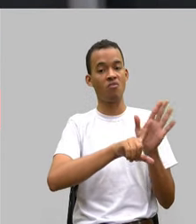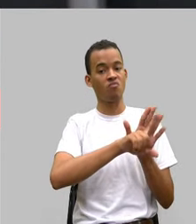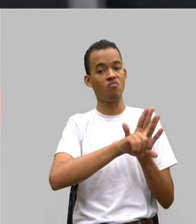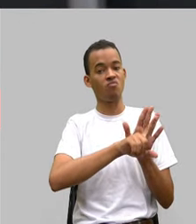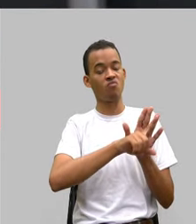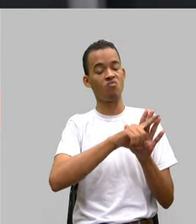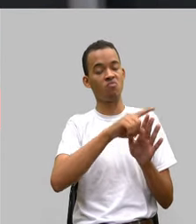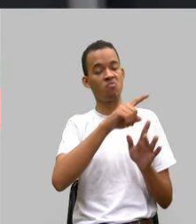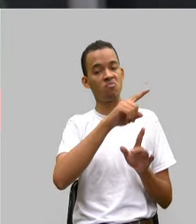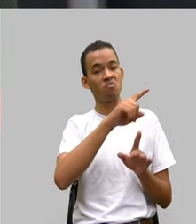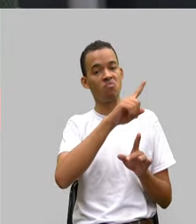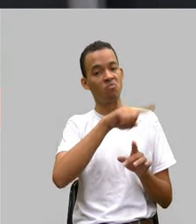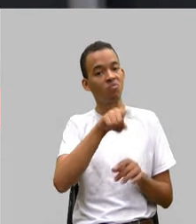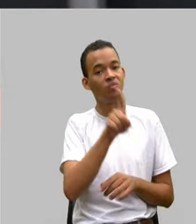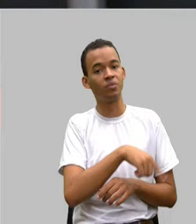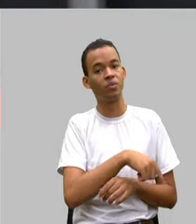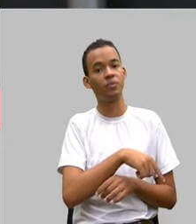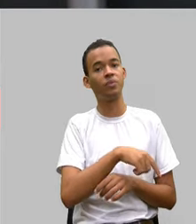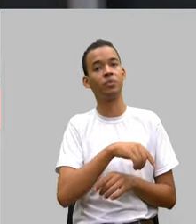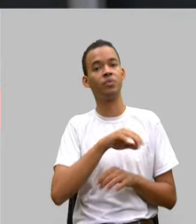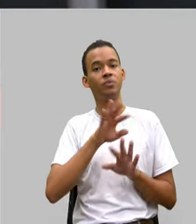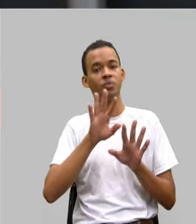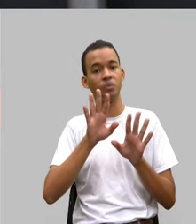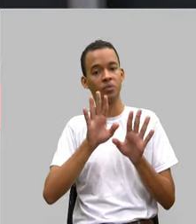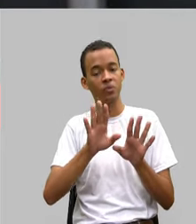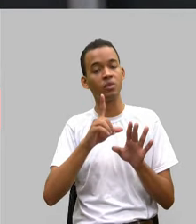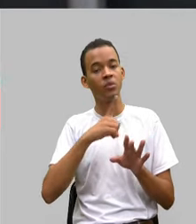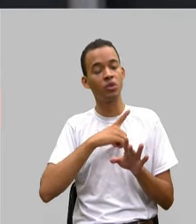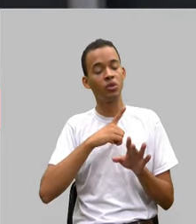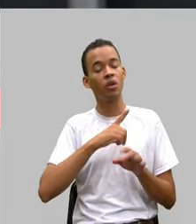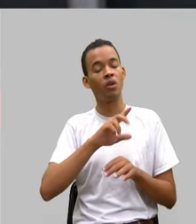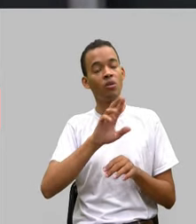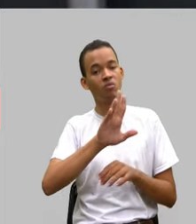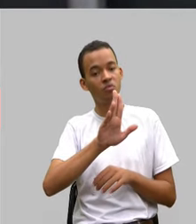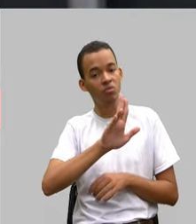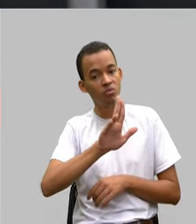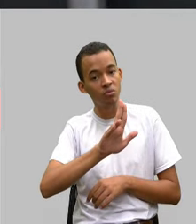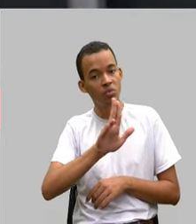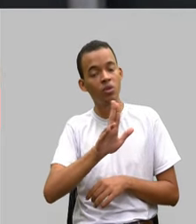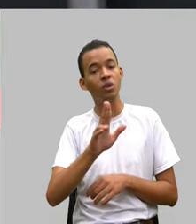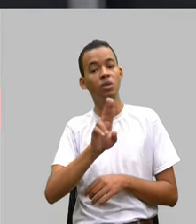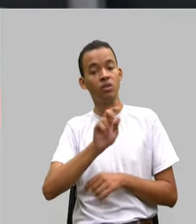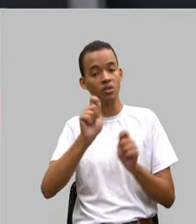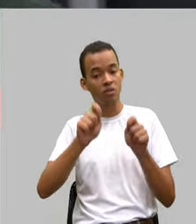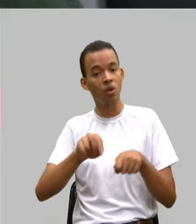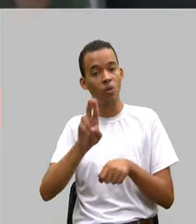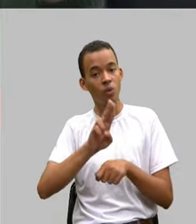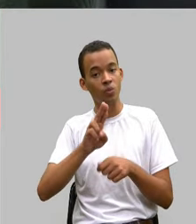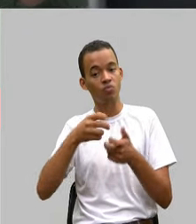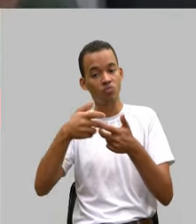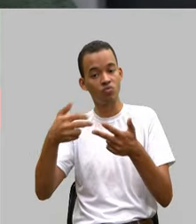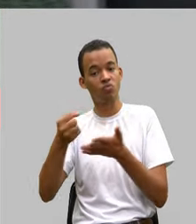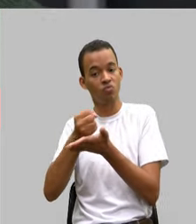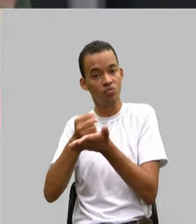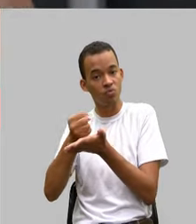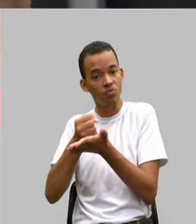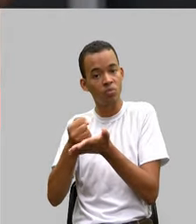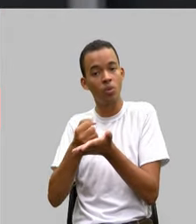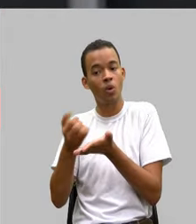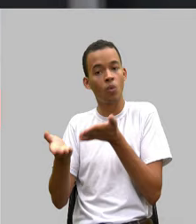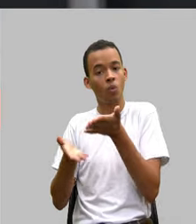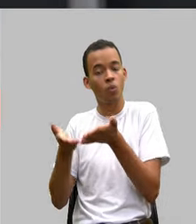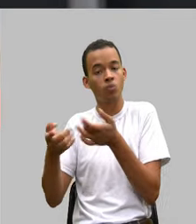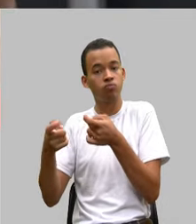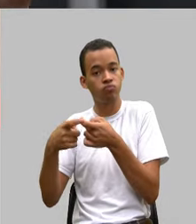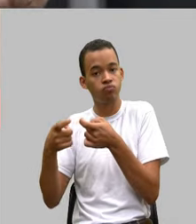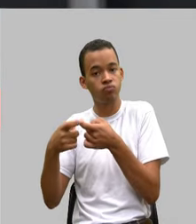colocada junto com a heroína junto com a cocaína e a maconha nesse rol de drogas ilícitas e a partir daí né existe